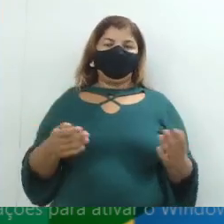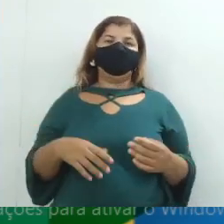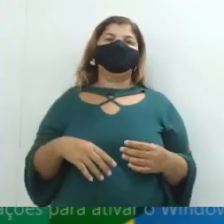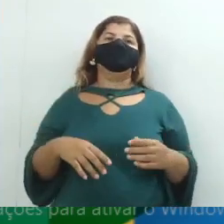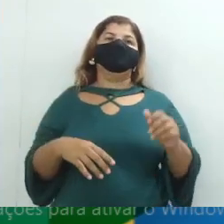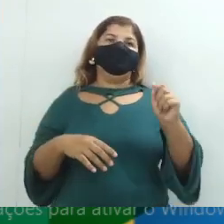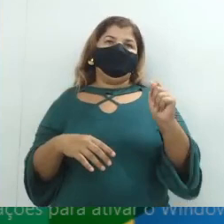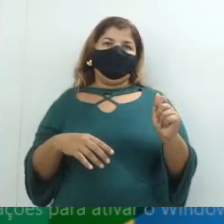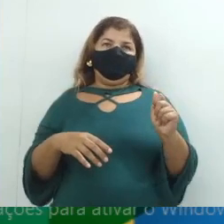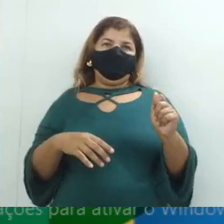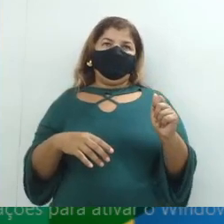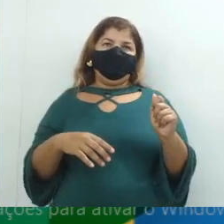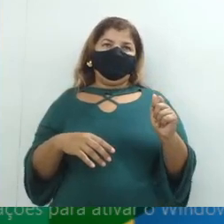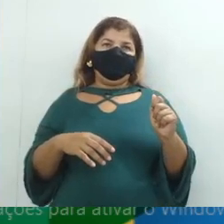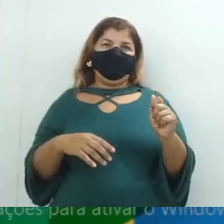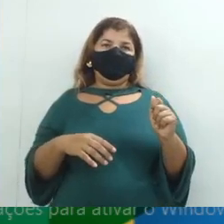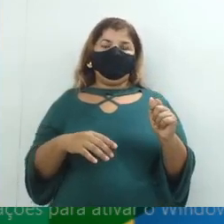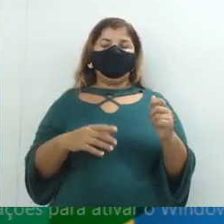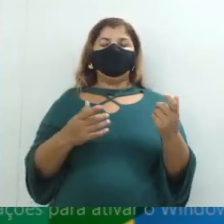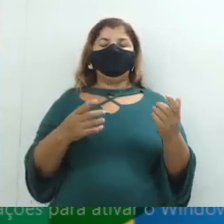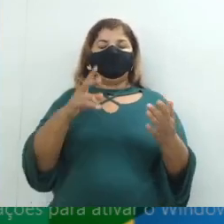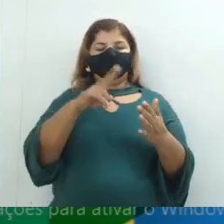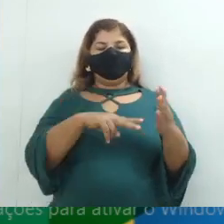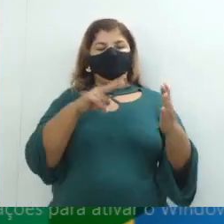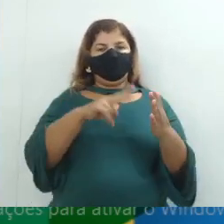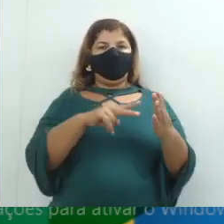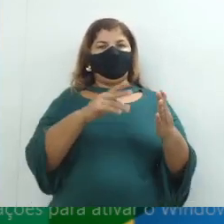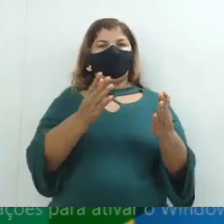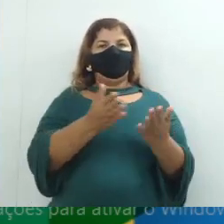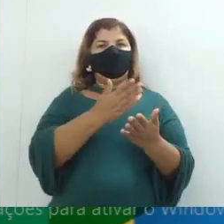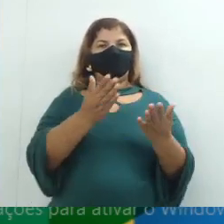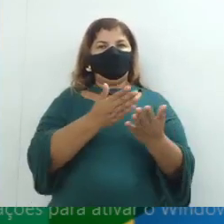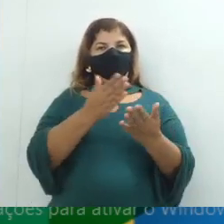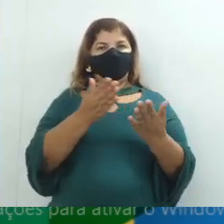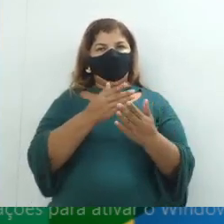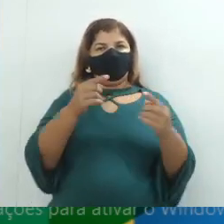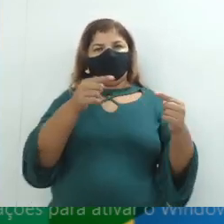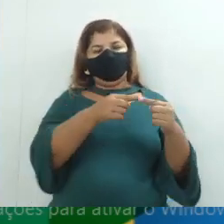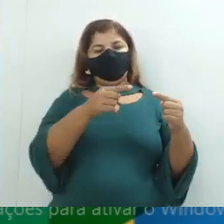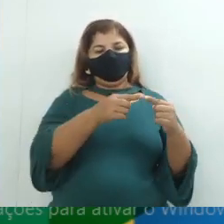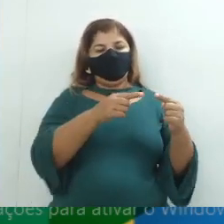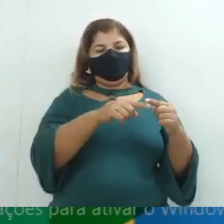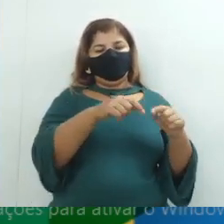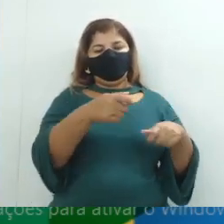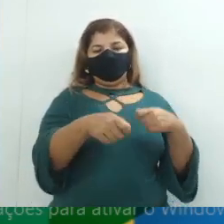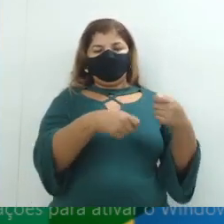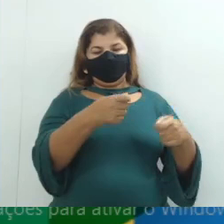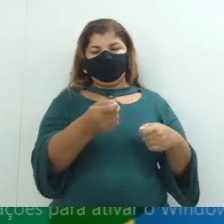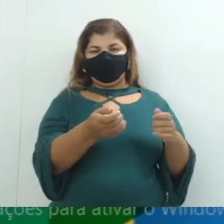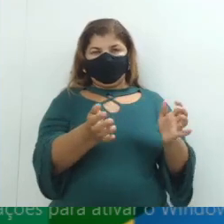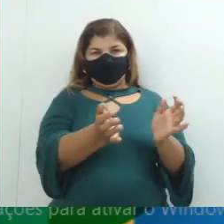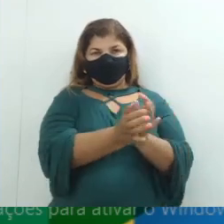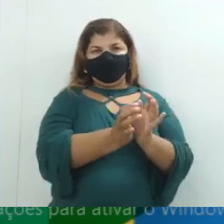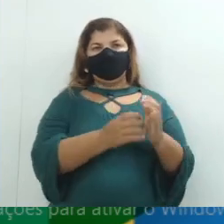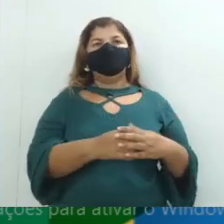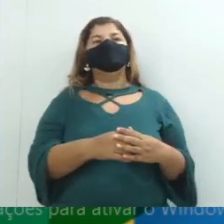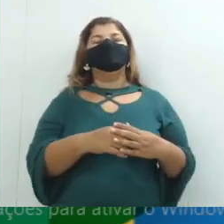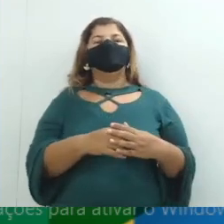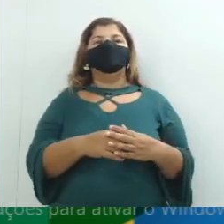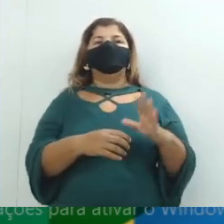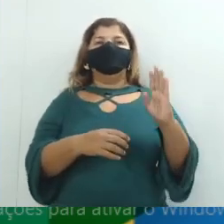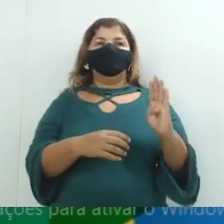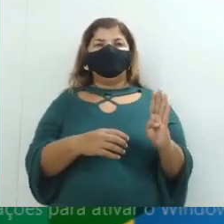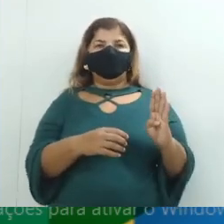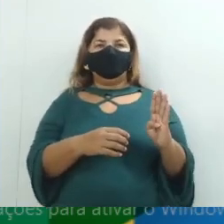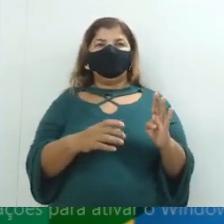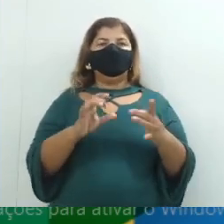favorecer a interpretação individual da Bíblia de acordo com seus princípios fundamentais. Letra B, adotar uma atitude